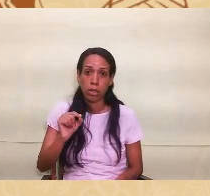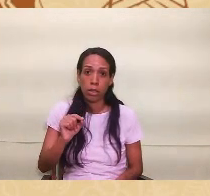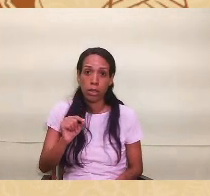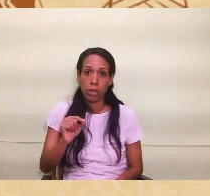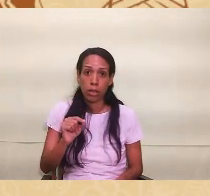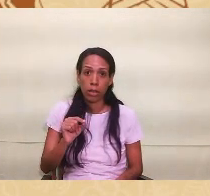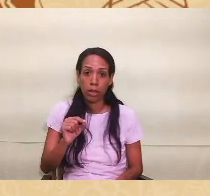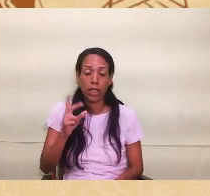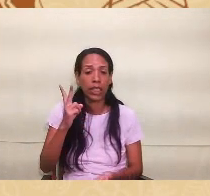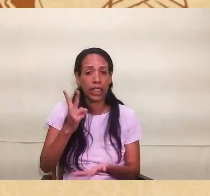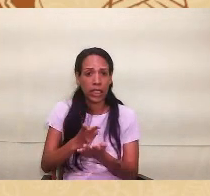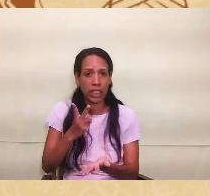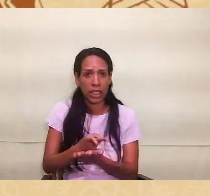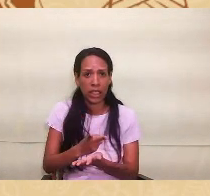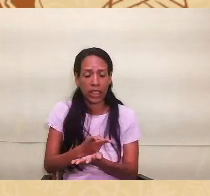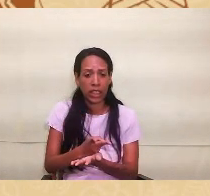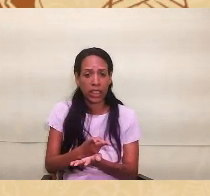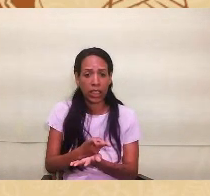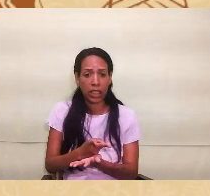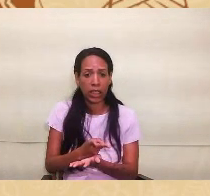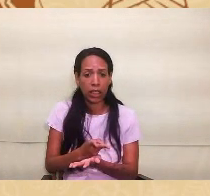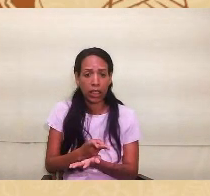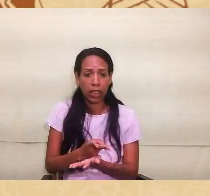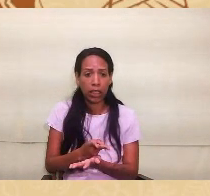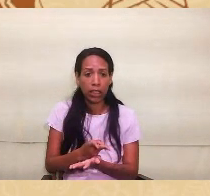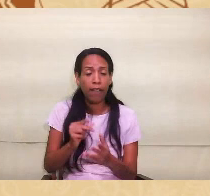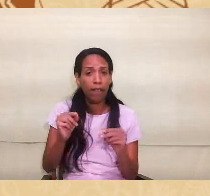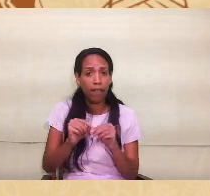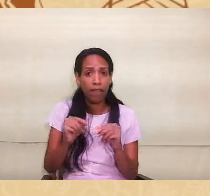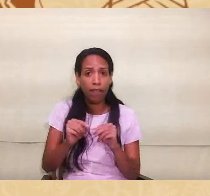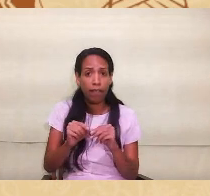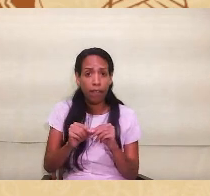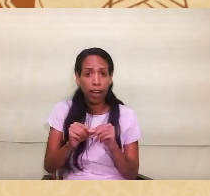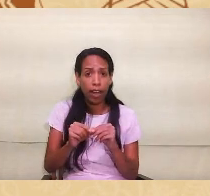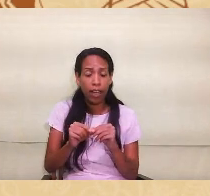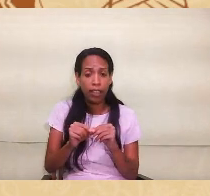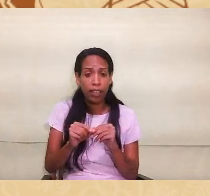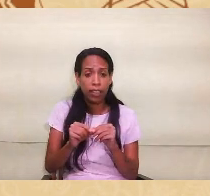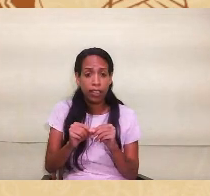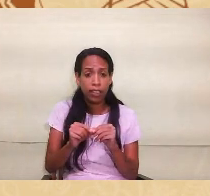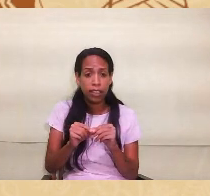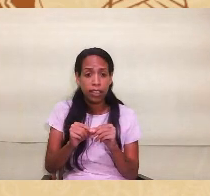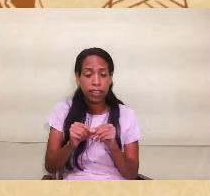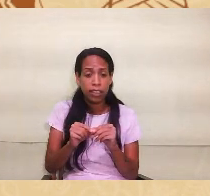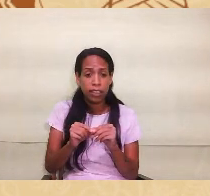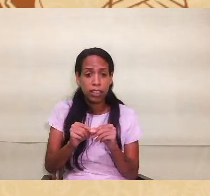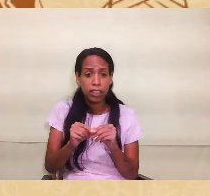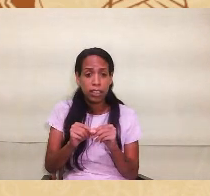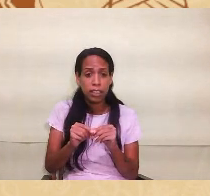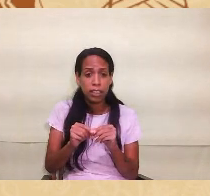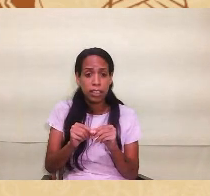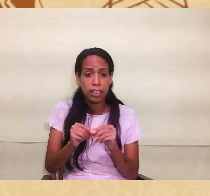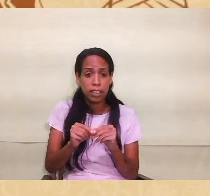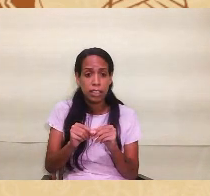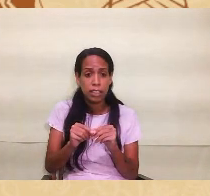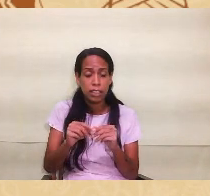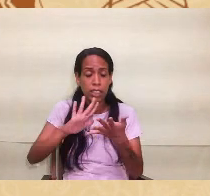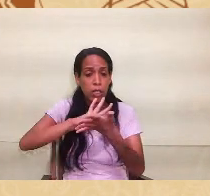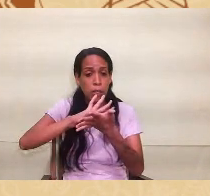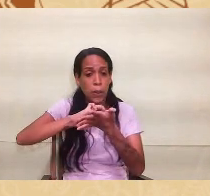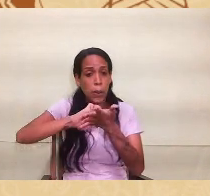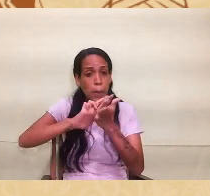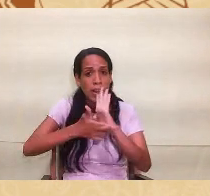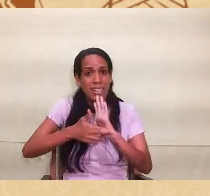nem sempre se faz o nexo indissociável que há entre o racismo e o